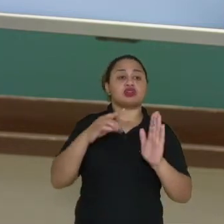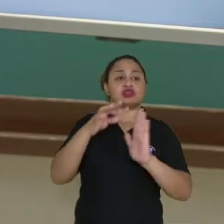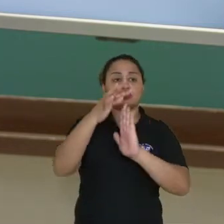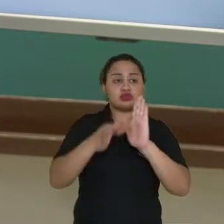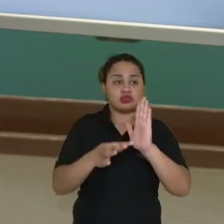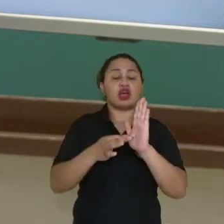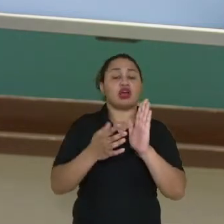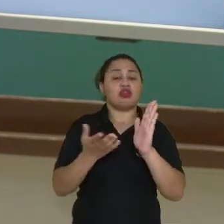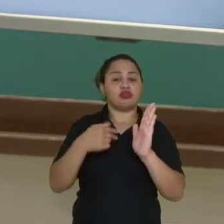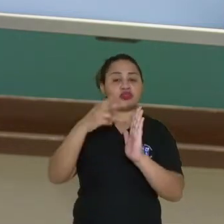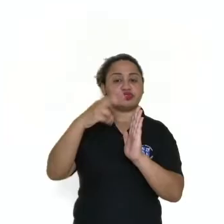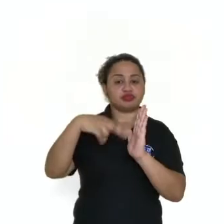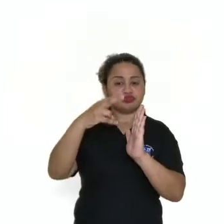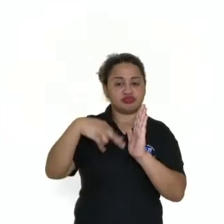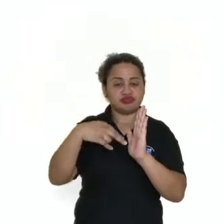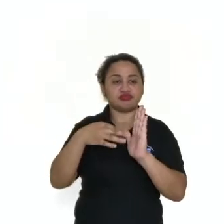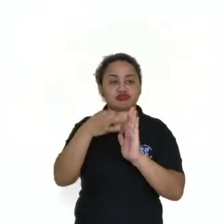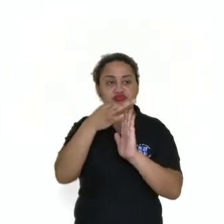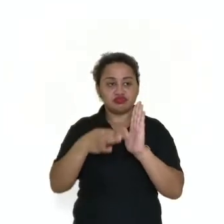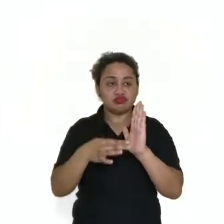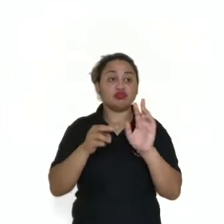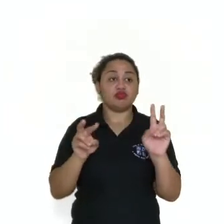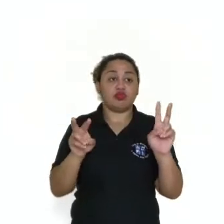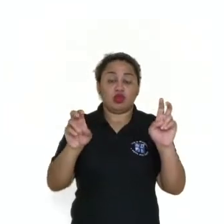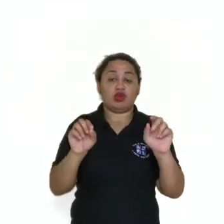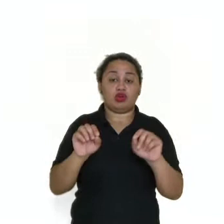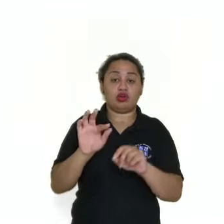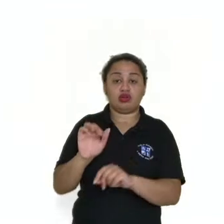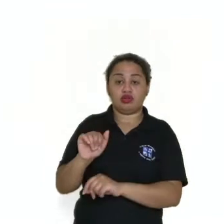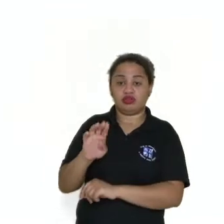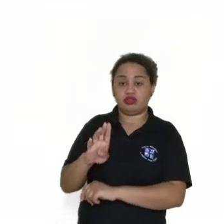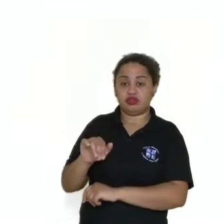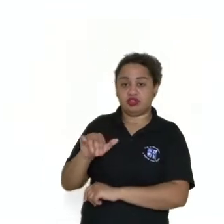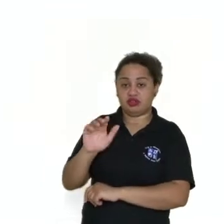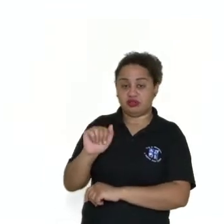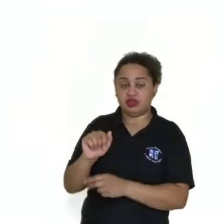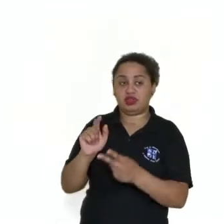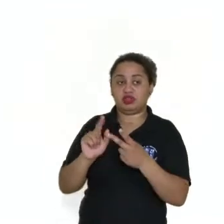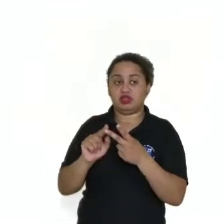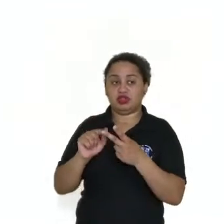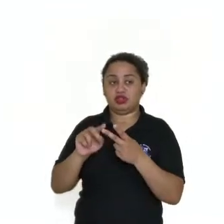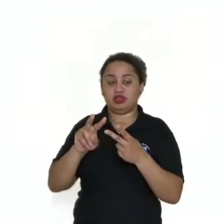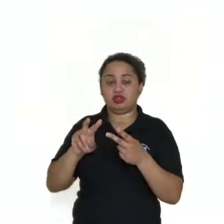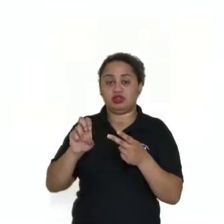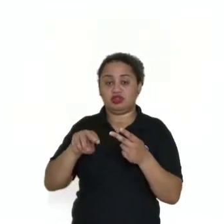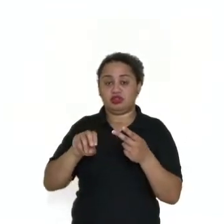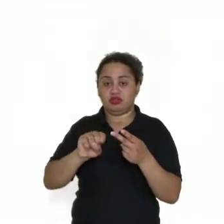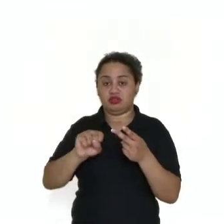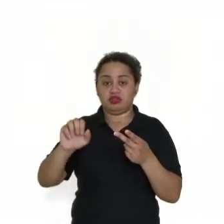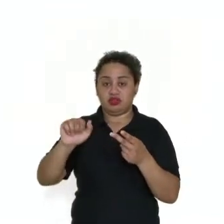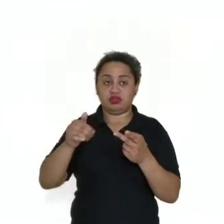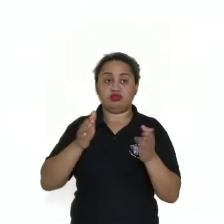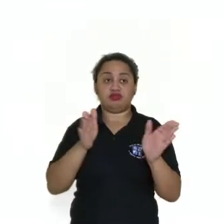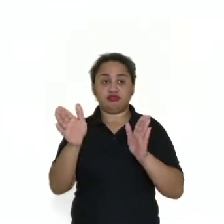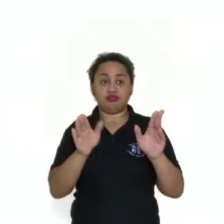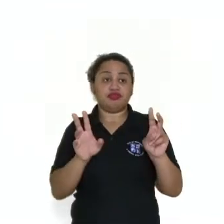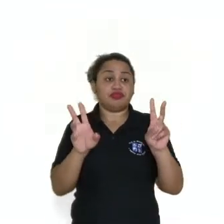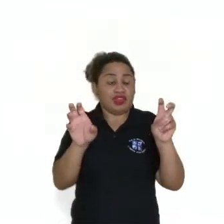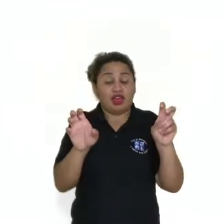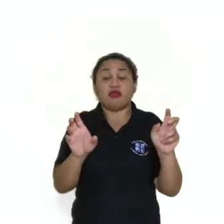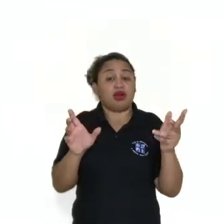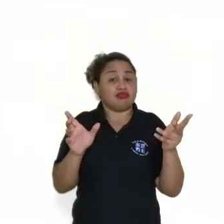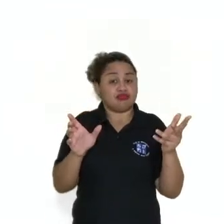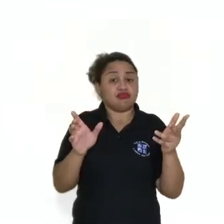para vocês, vamos ler aqui comigo. O título, Fabiana e Vanessa, acessibilidade, assunto que não deve